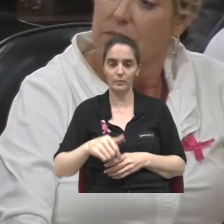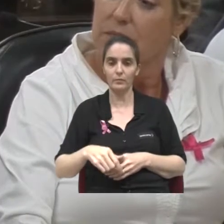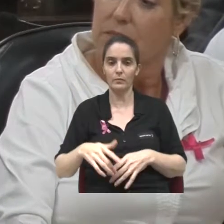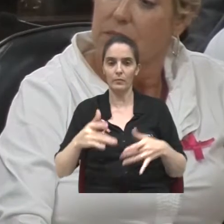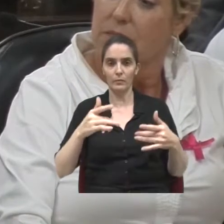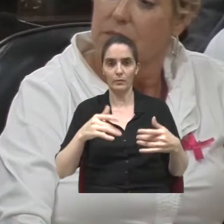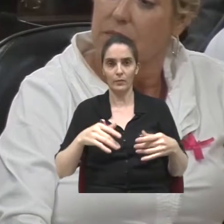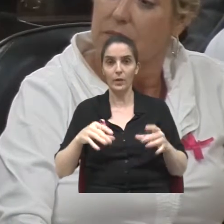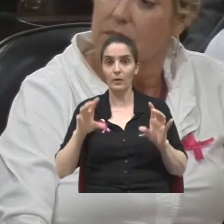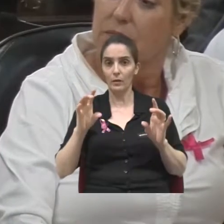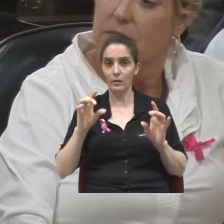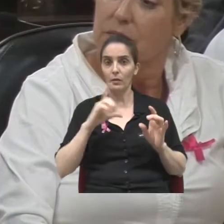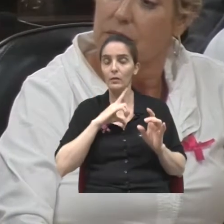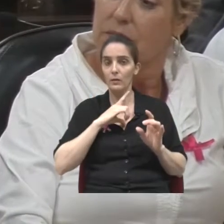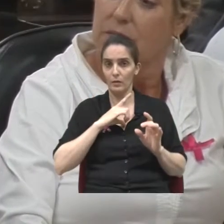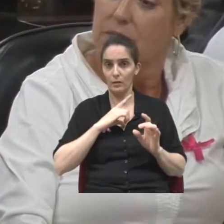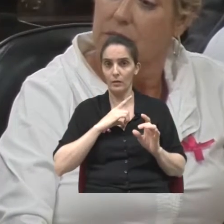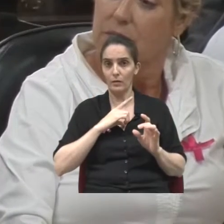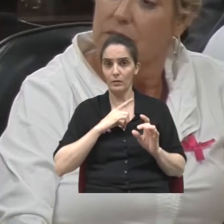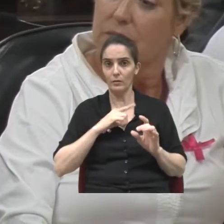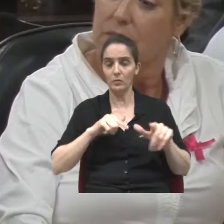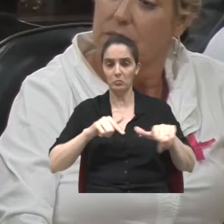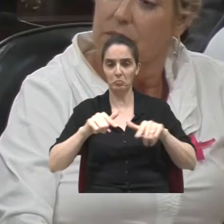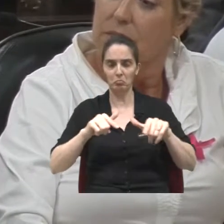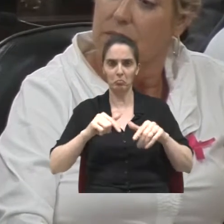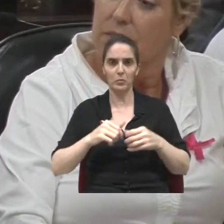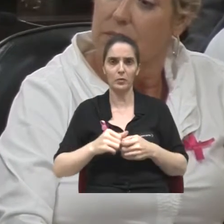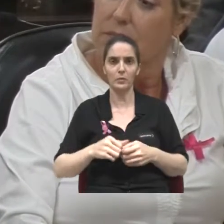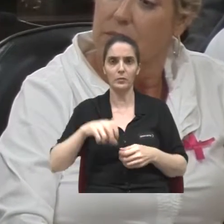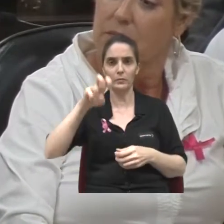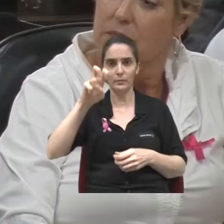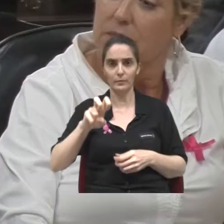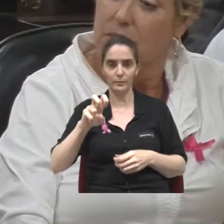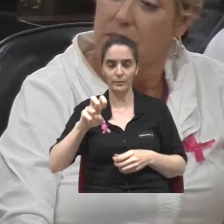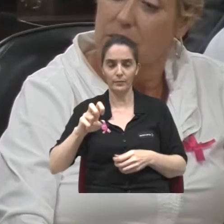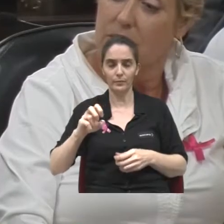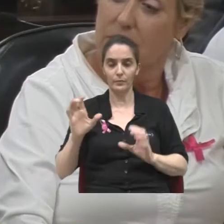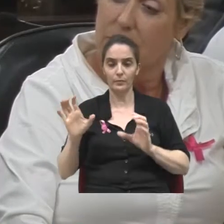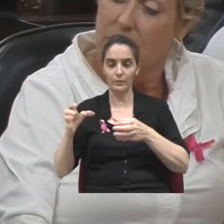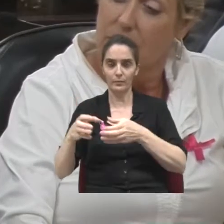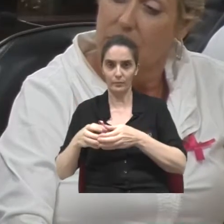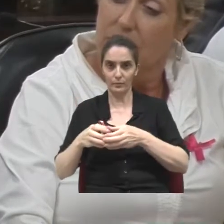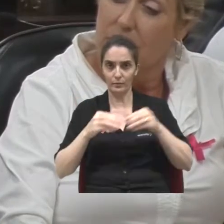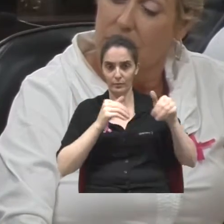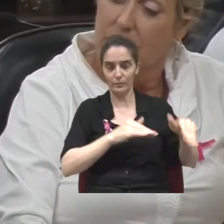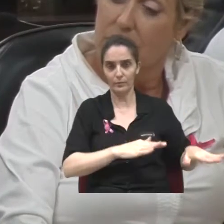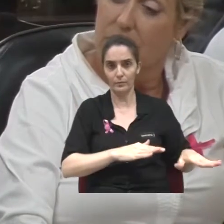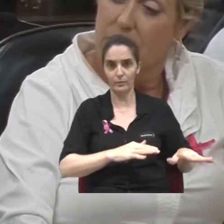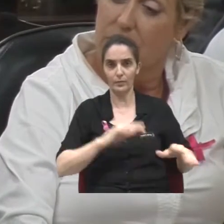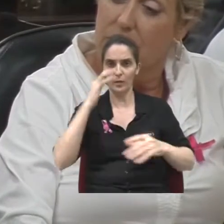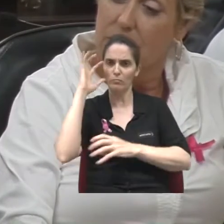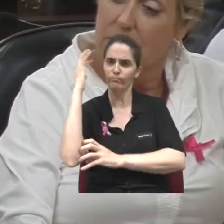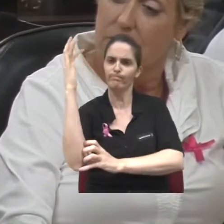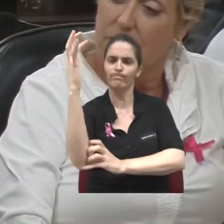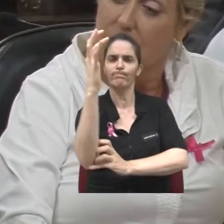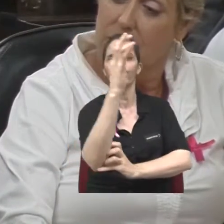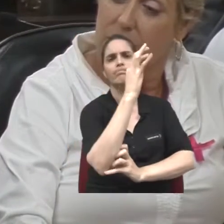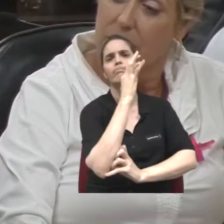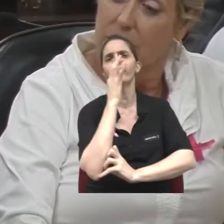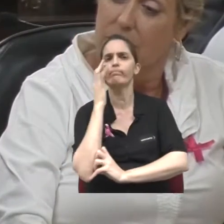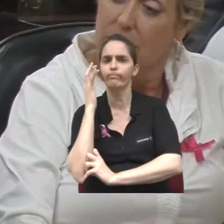as quais vou citar: 5º Batalhão de Infantaria de Selva na cidade de São Gabriel da Cachoeira,